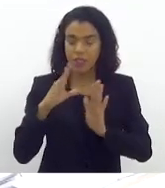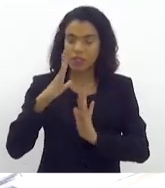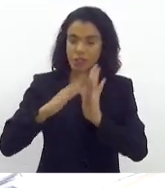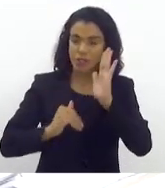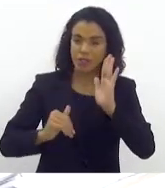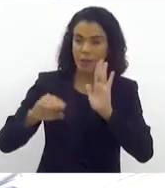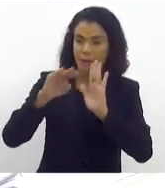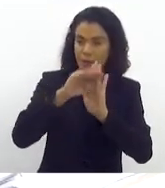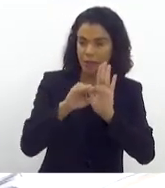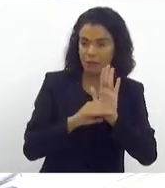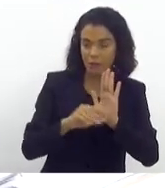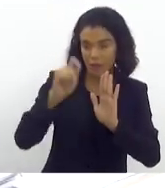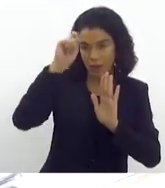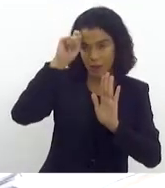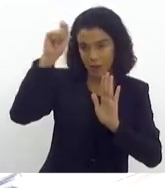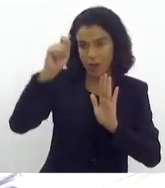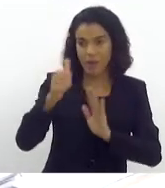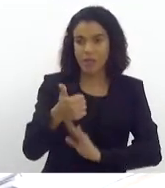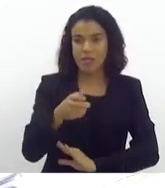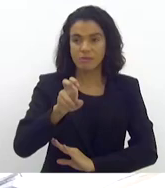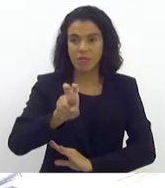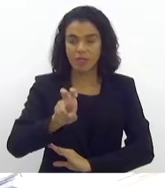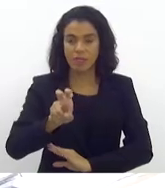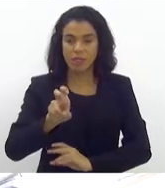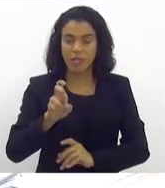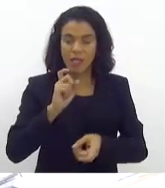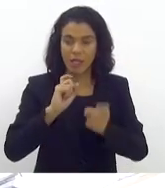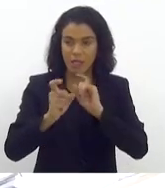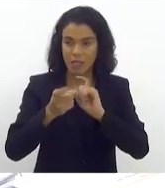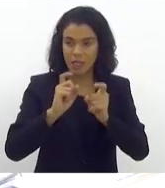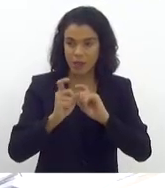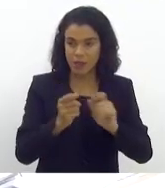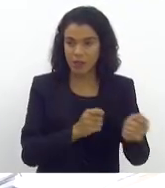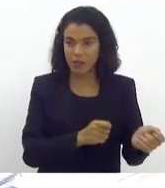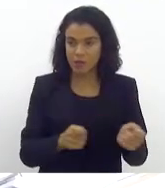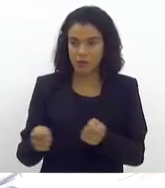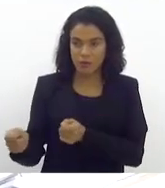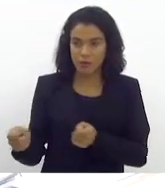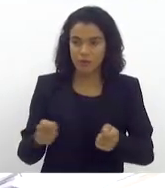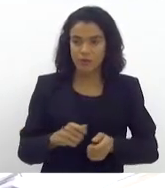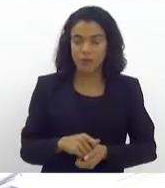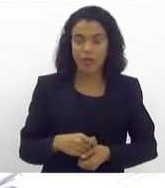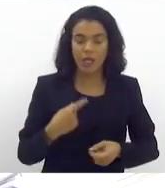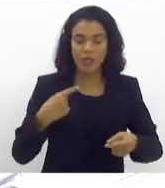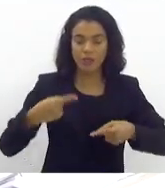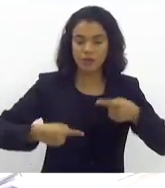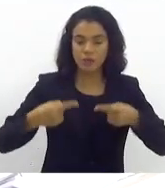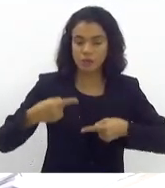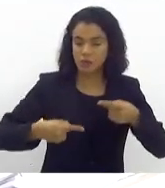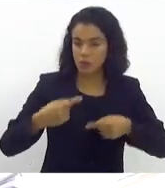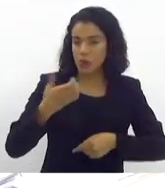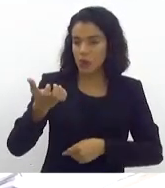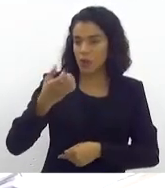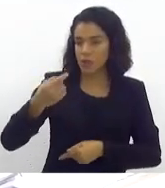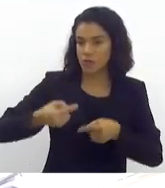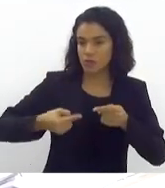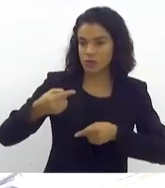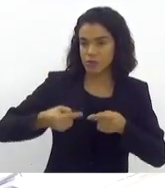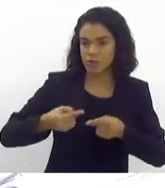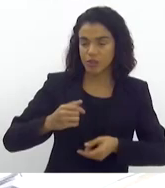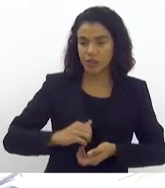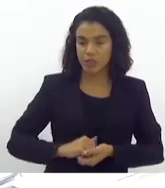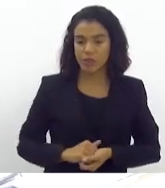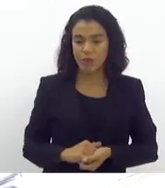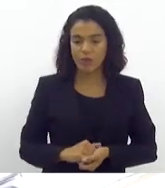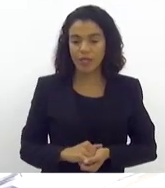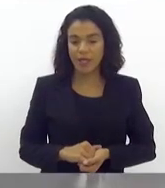pauta pelo autor na 15ª reunião ordinária. Em discussão. Eu quero discutir. Para discutir, deputado Luiz Paulo.